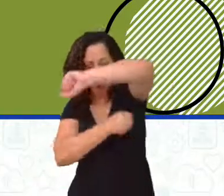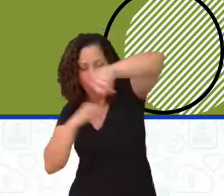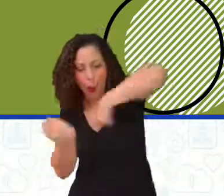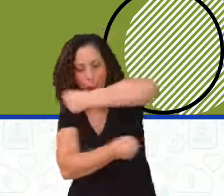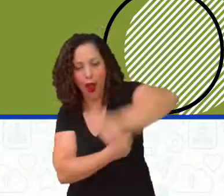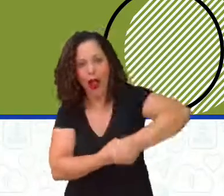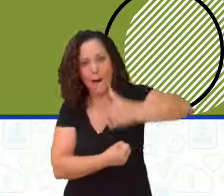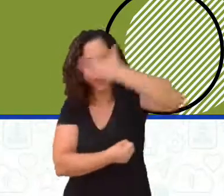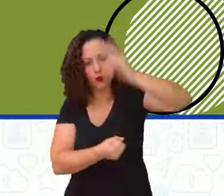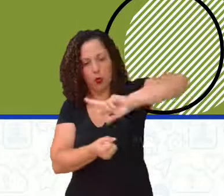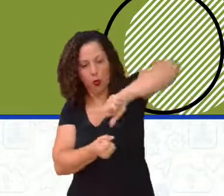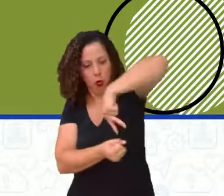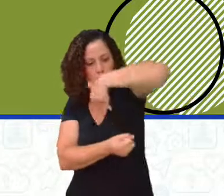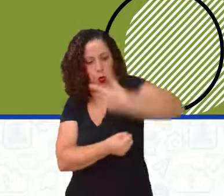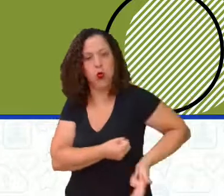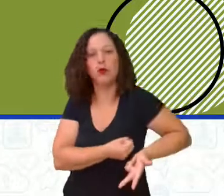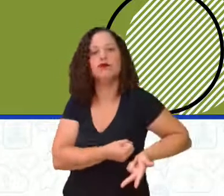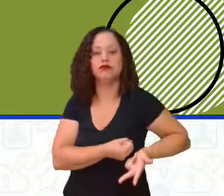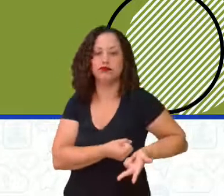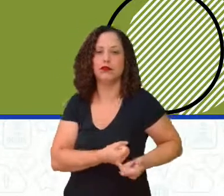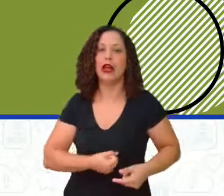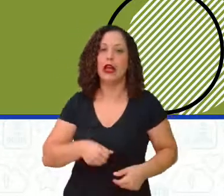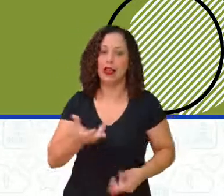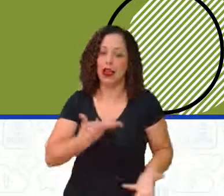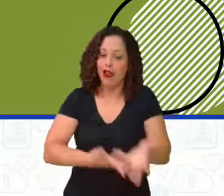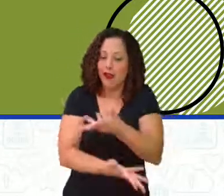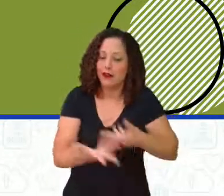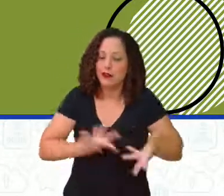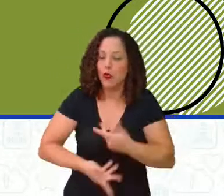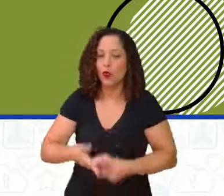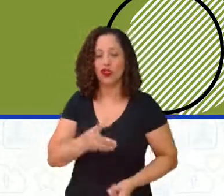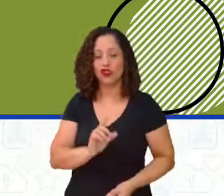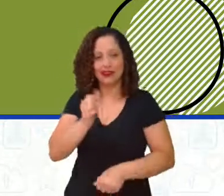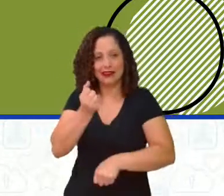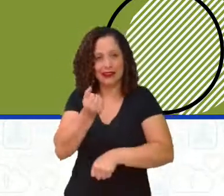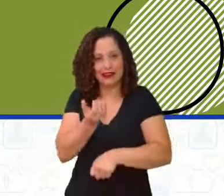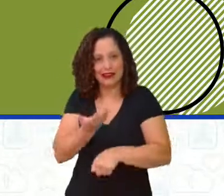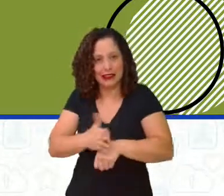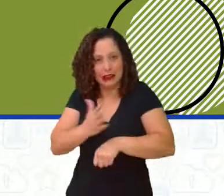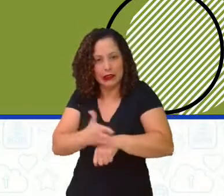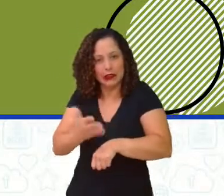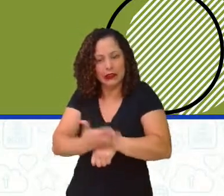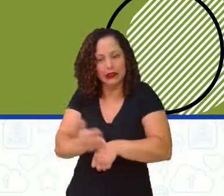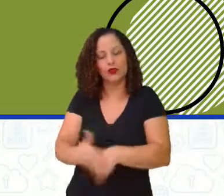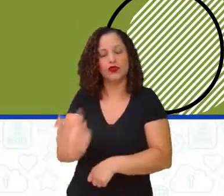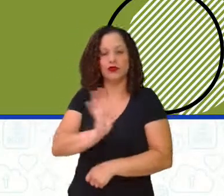são alinhadas aí com as táticas, que estão relacionadas